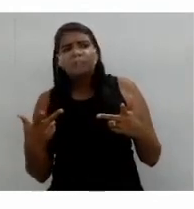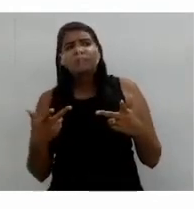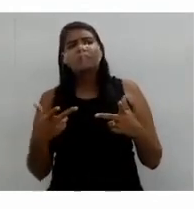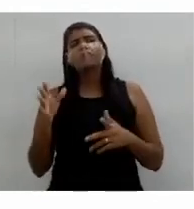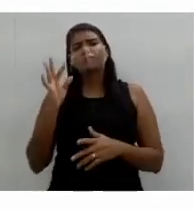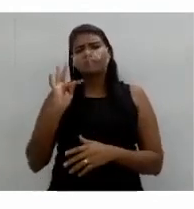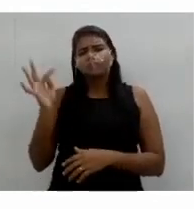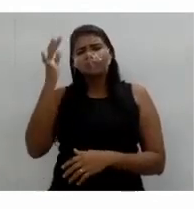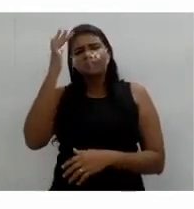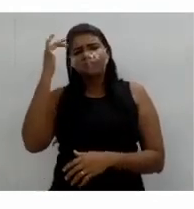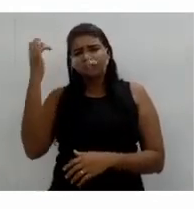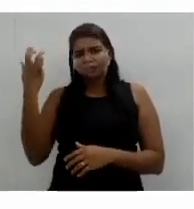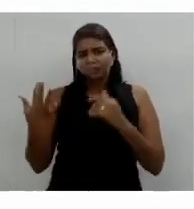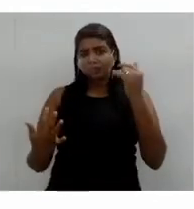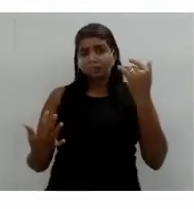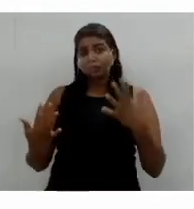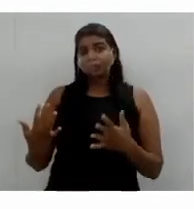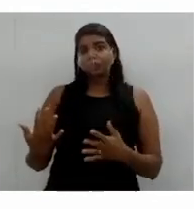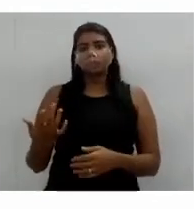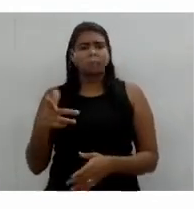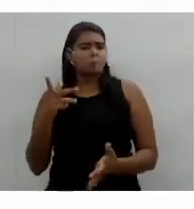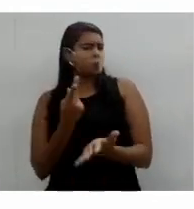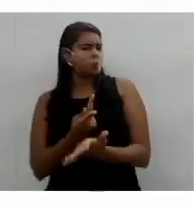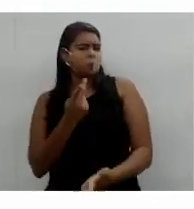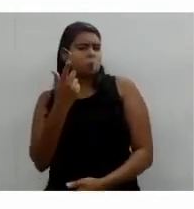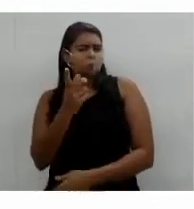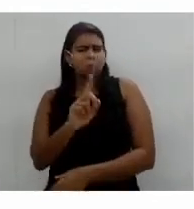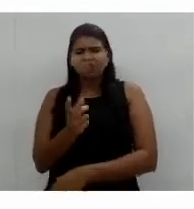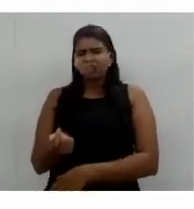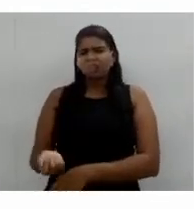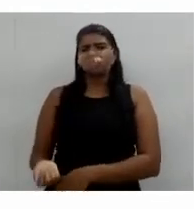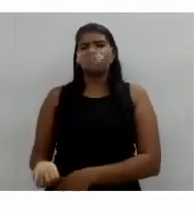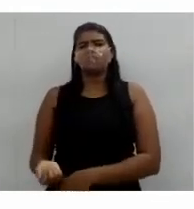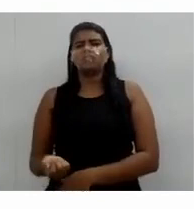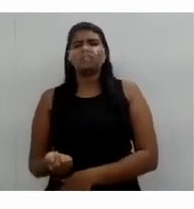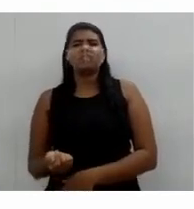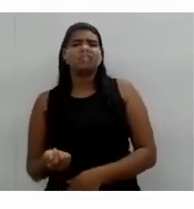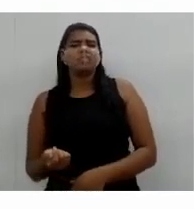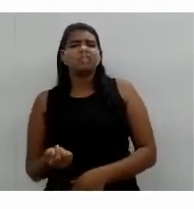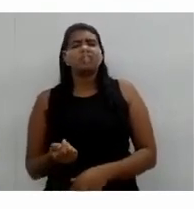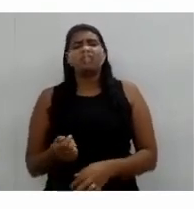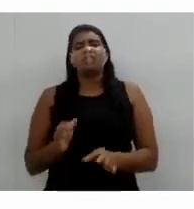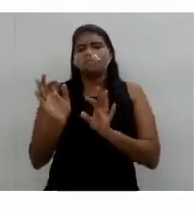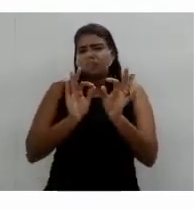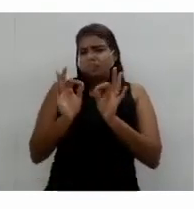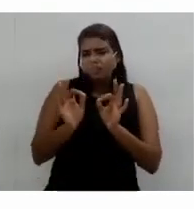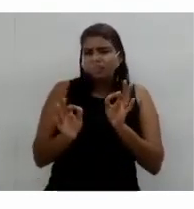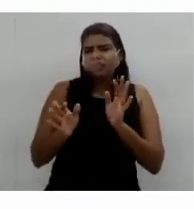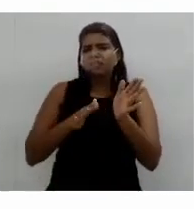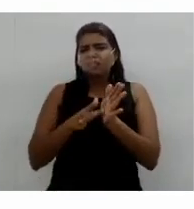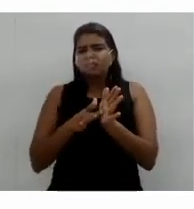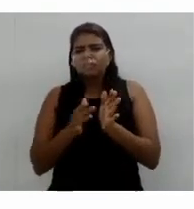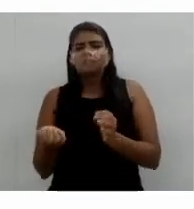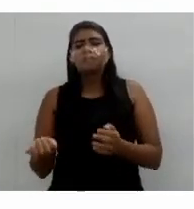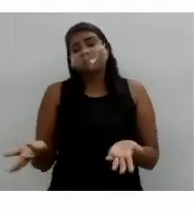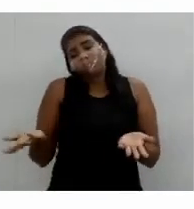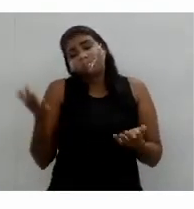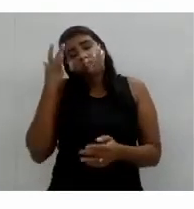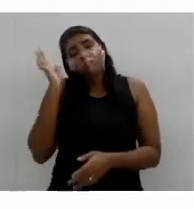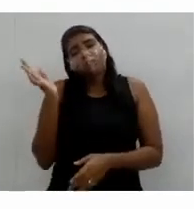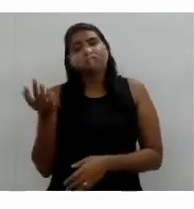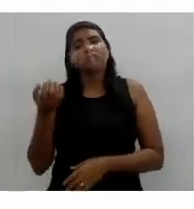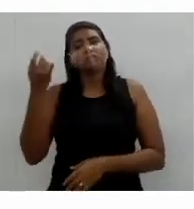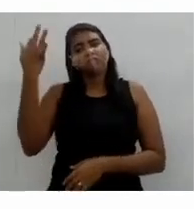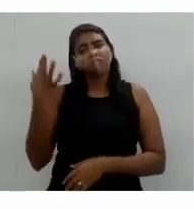teorias conspiratórias, dizendo que isso não aconteceu, que foi uma armação dos Estados Unidos, enfim. tem essas conversas